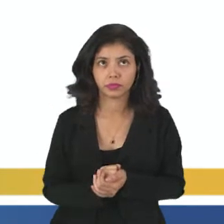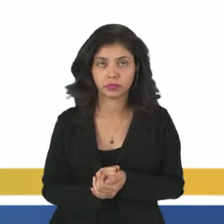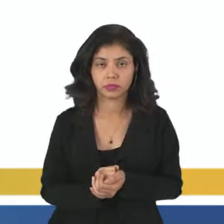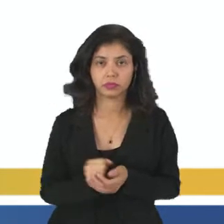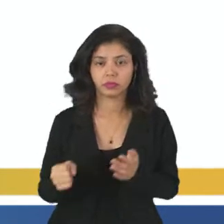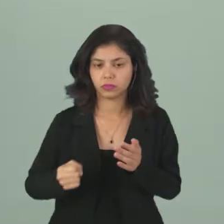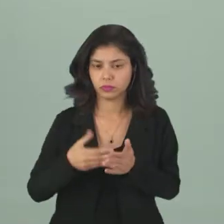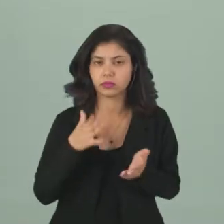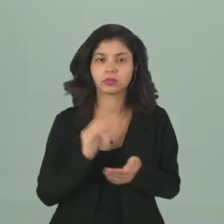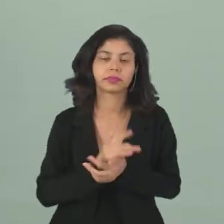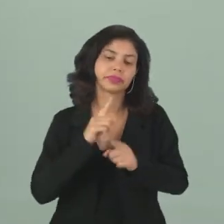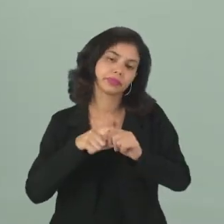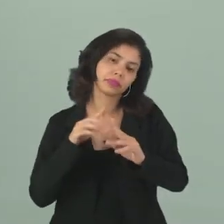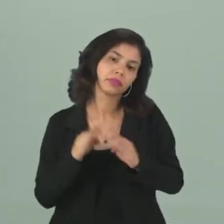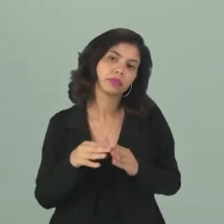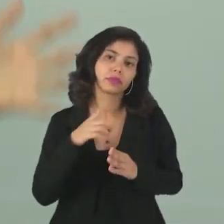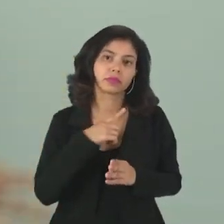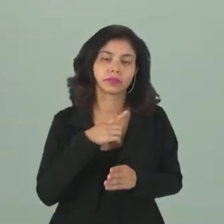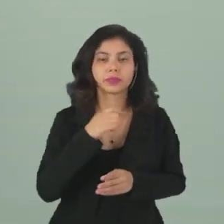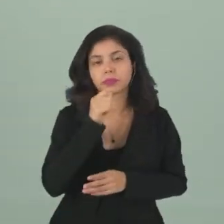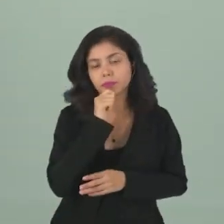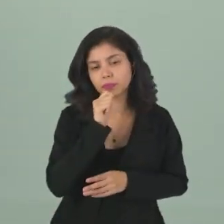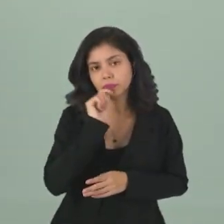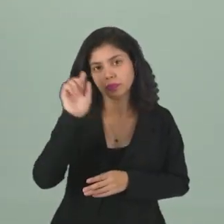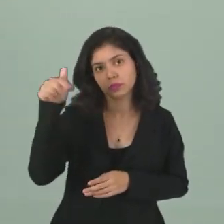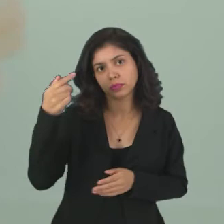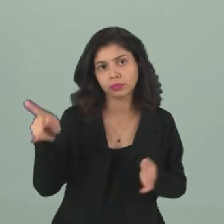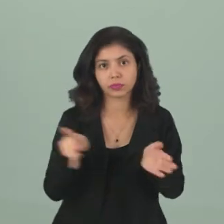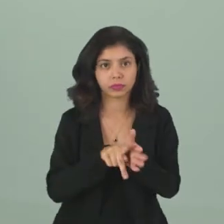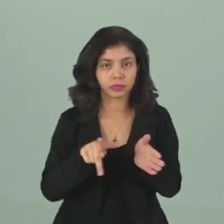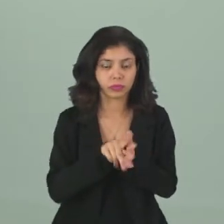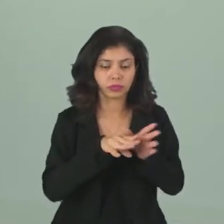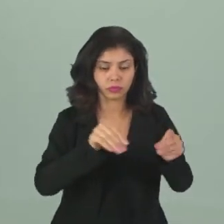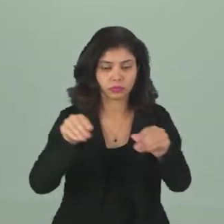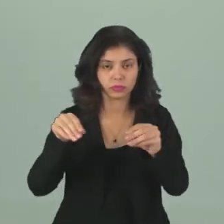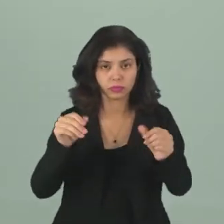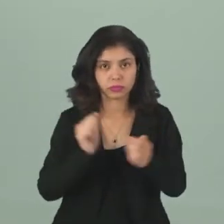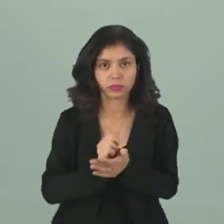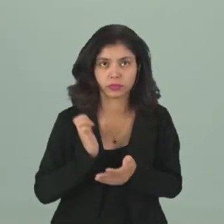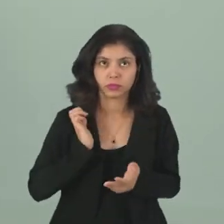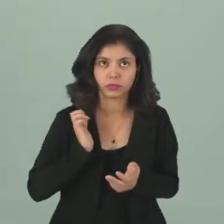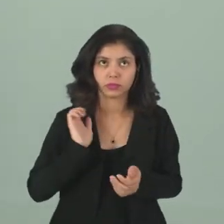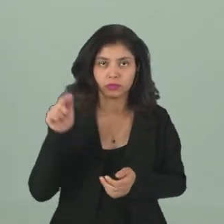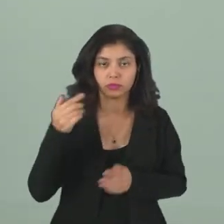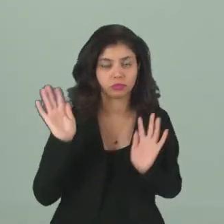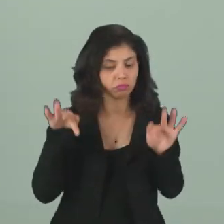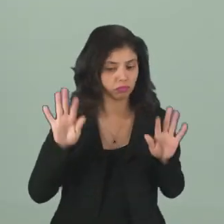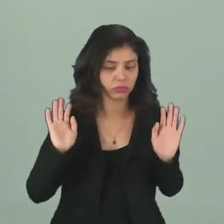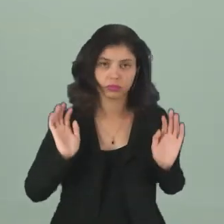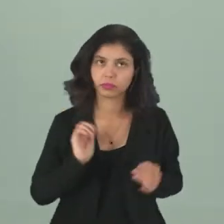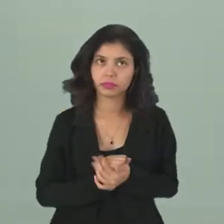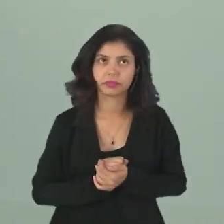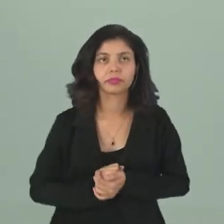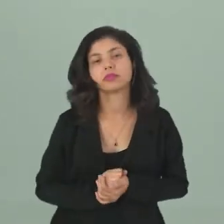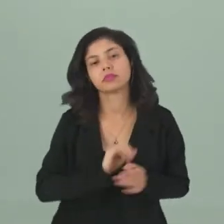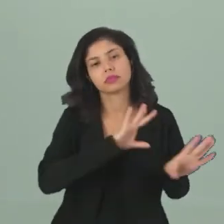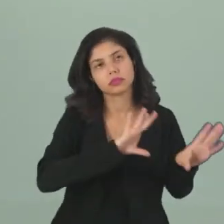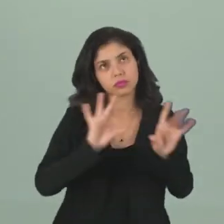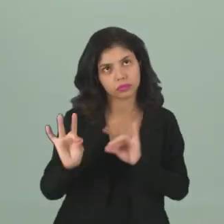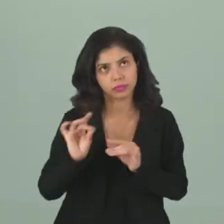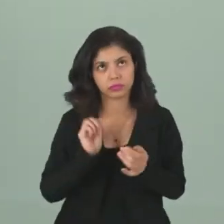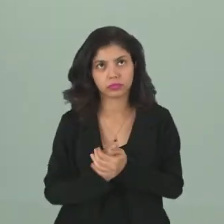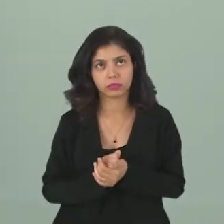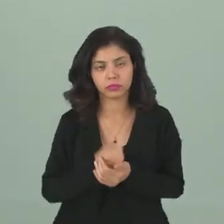exagerado que a igreja tinha, além das grandes propriedades de terra, das riquezas, enfim. Através de